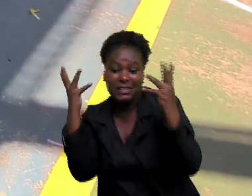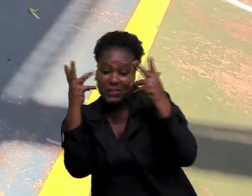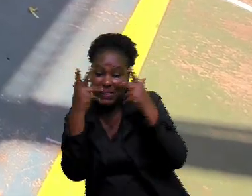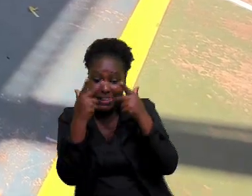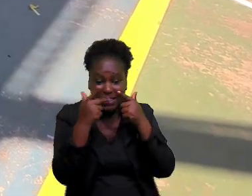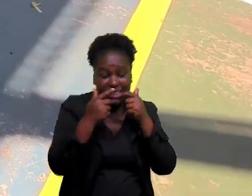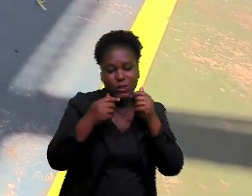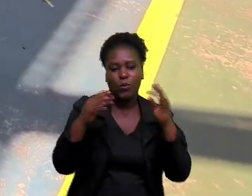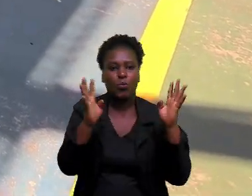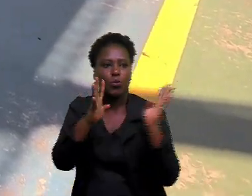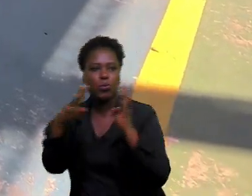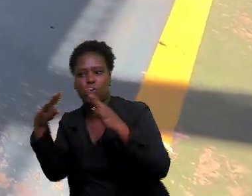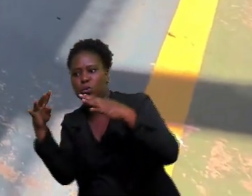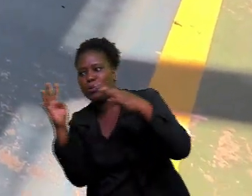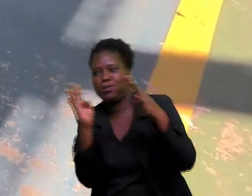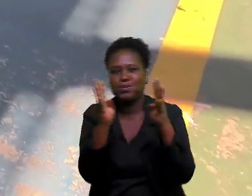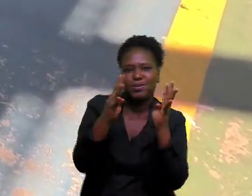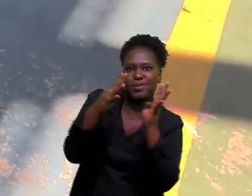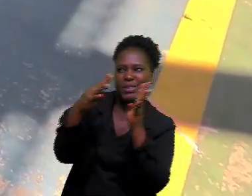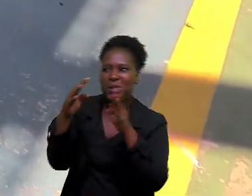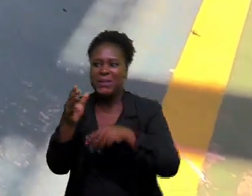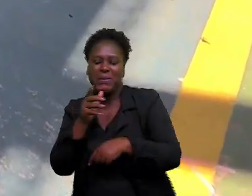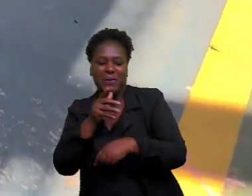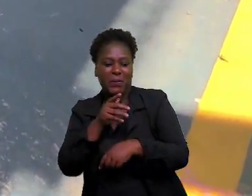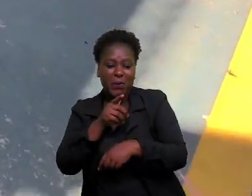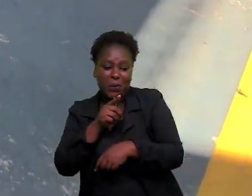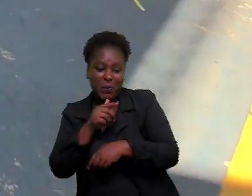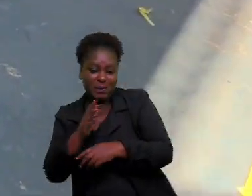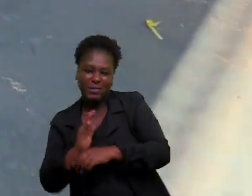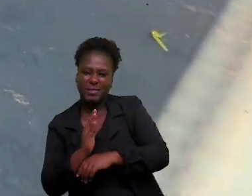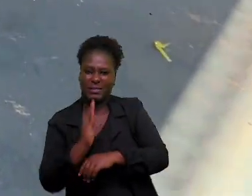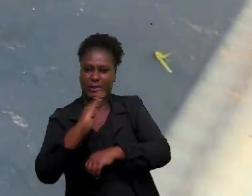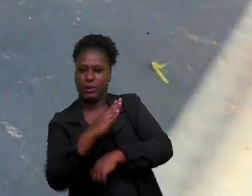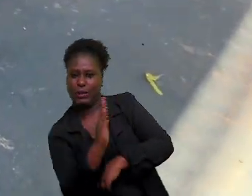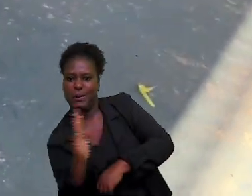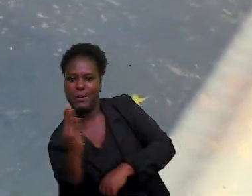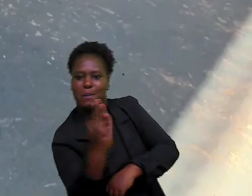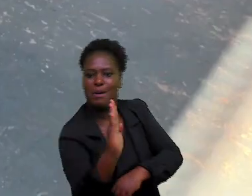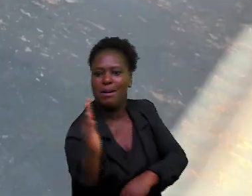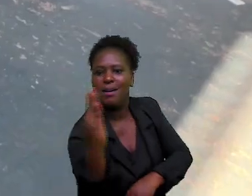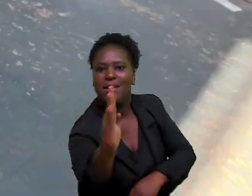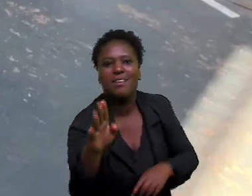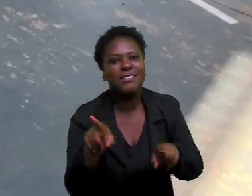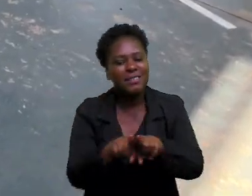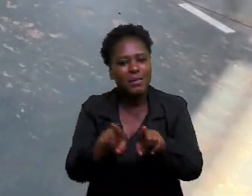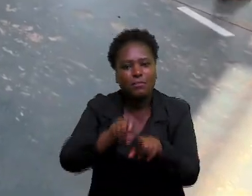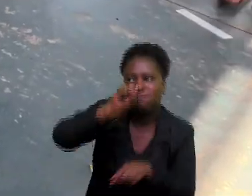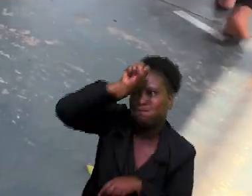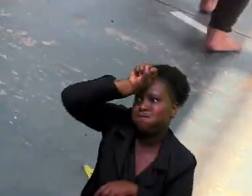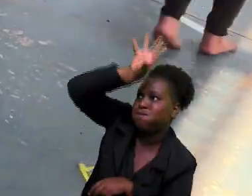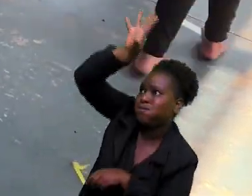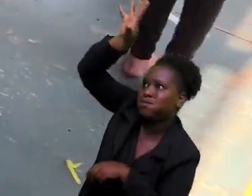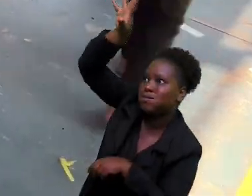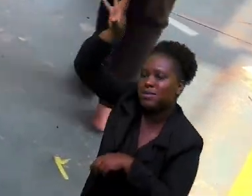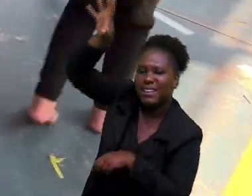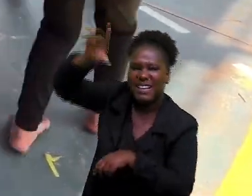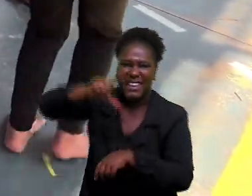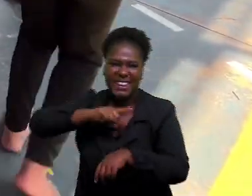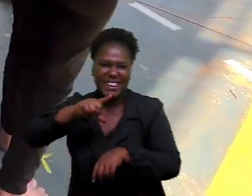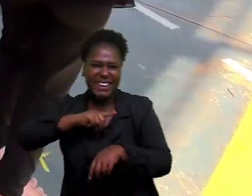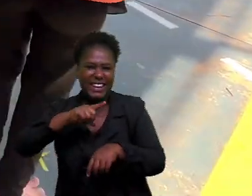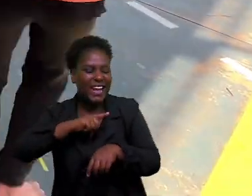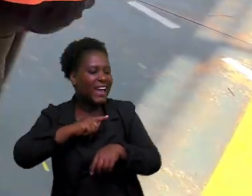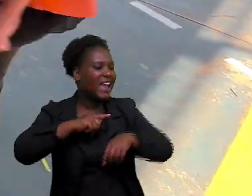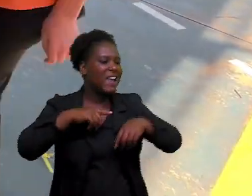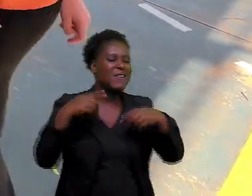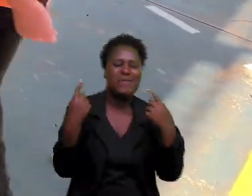tem tudo aqui. E os peixes param de nadar quando é hora de tocar. Temos a bossa que é toda nossa